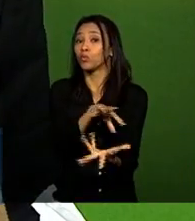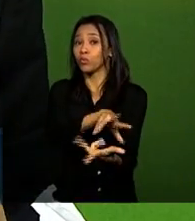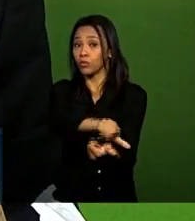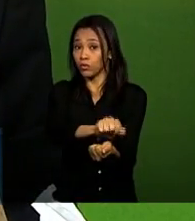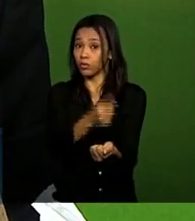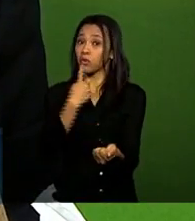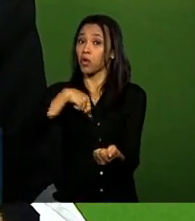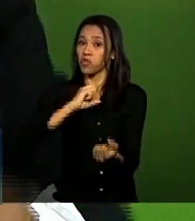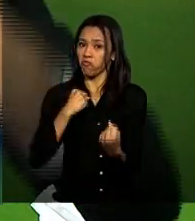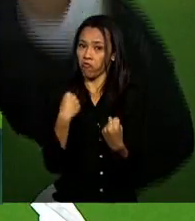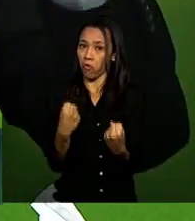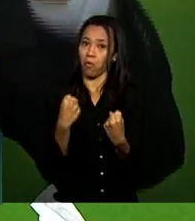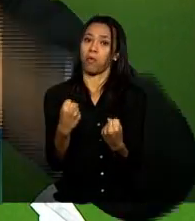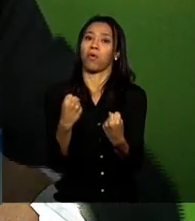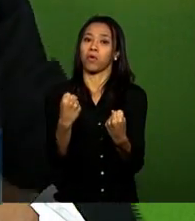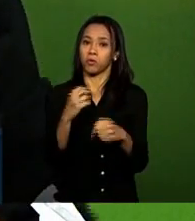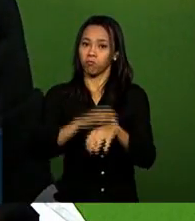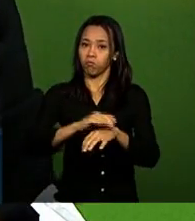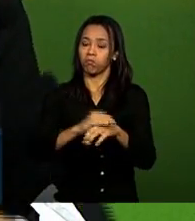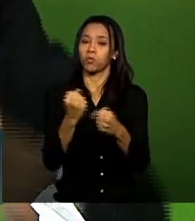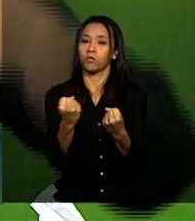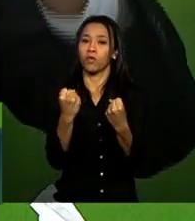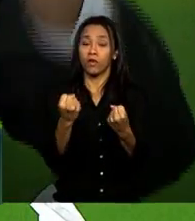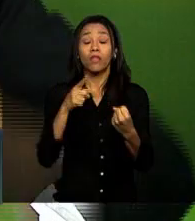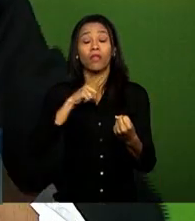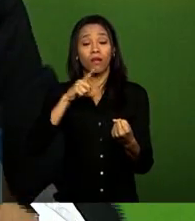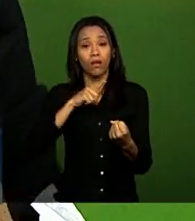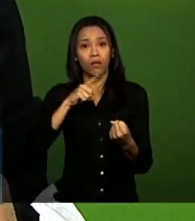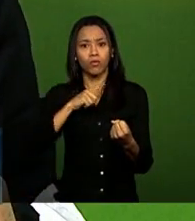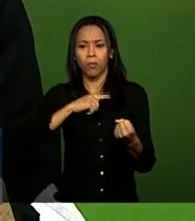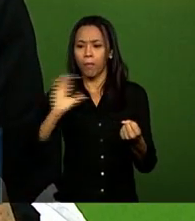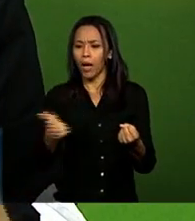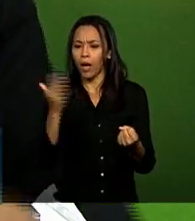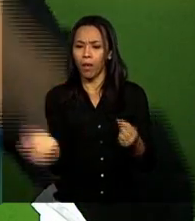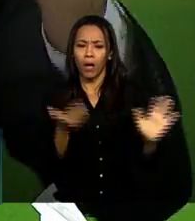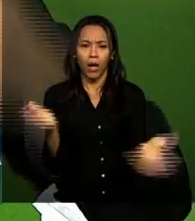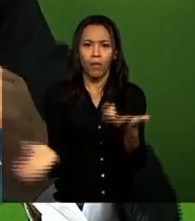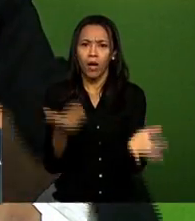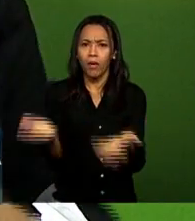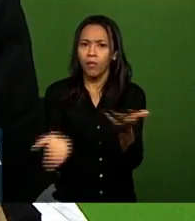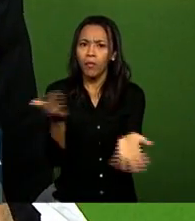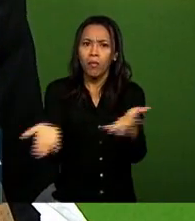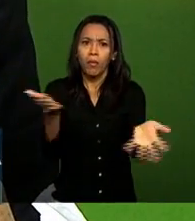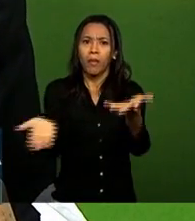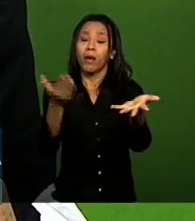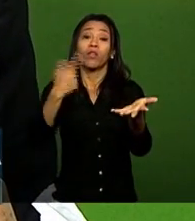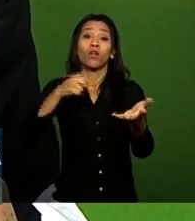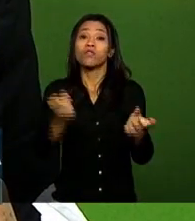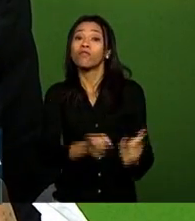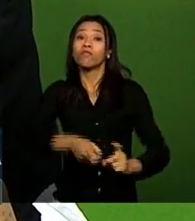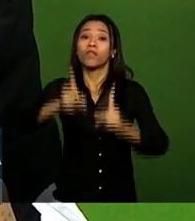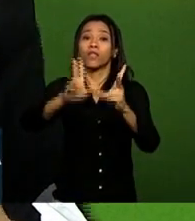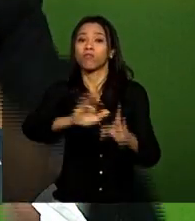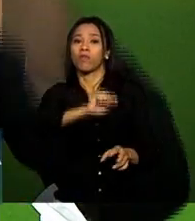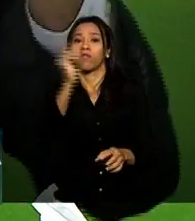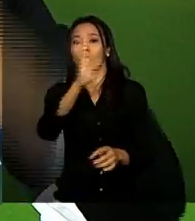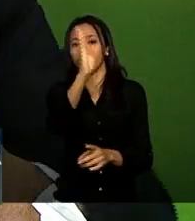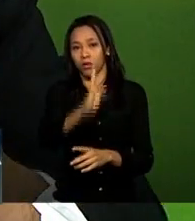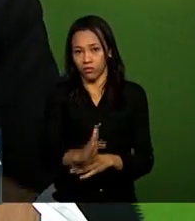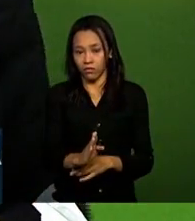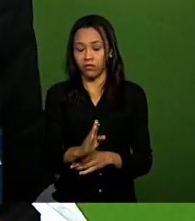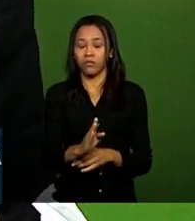forte nós temos uma capacidade de produção enorme nós somos grandes exportadores